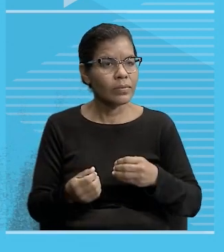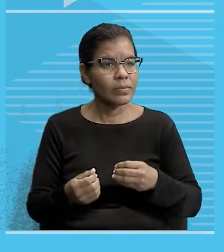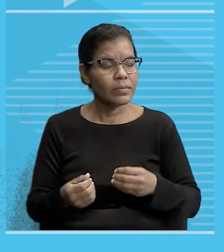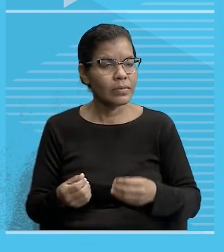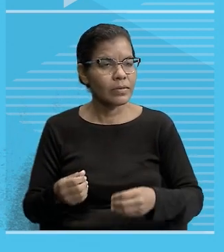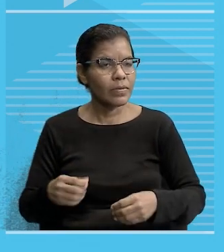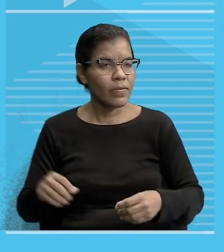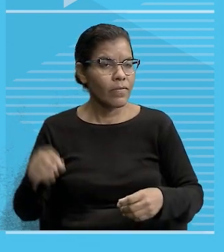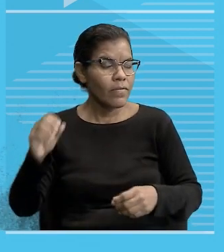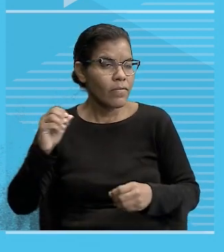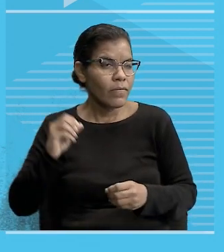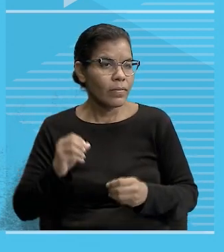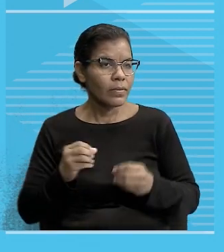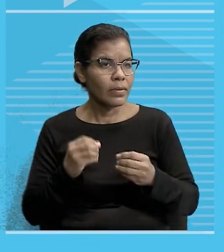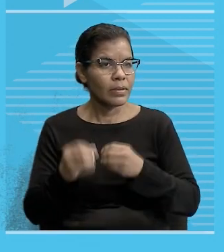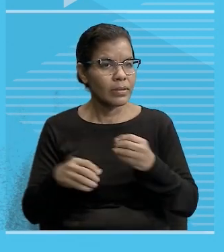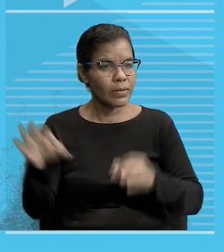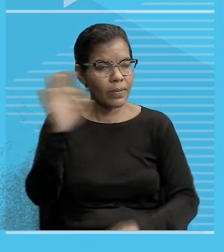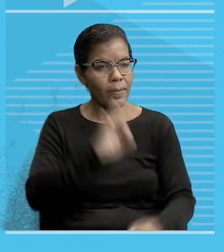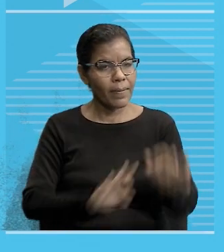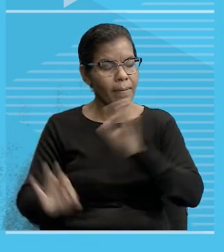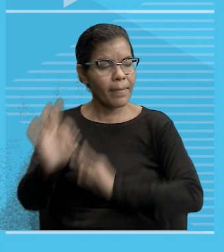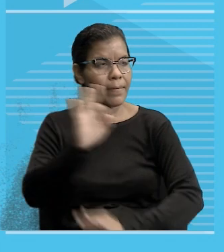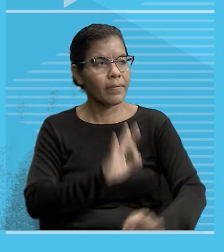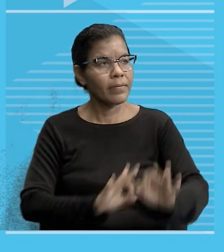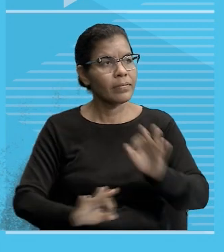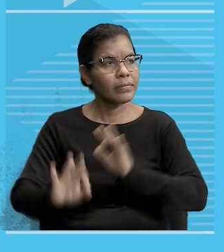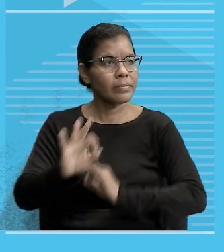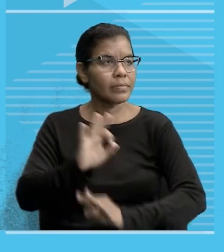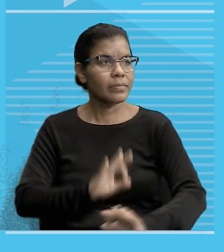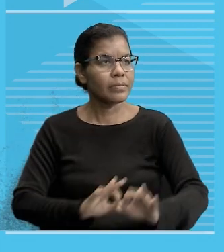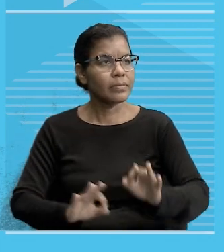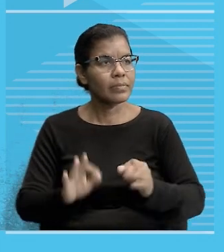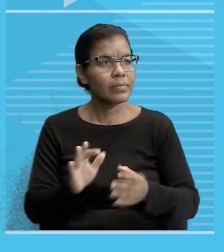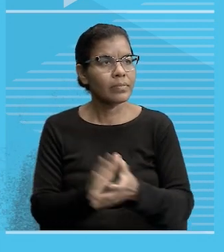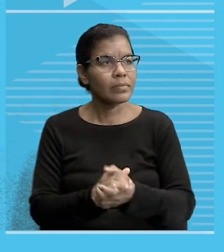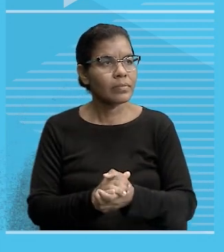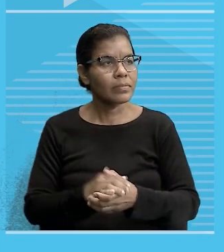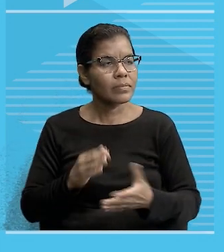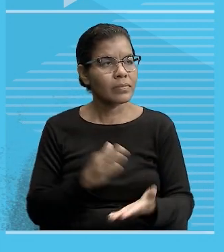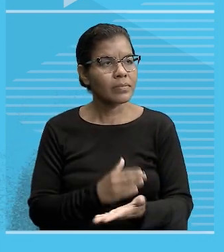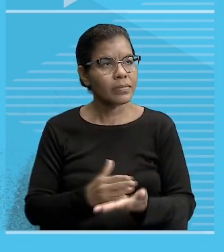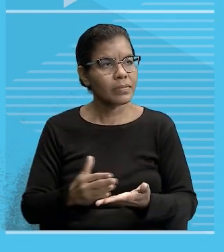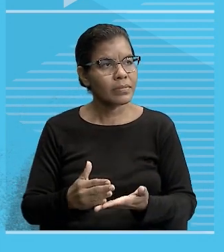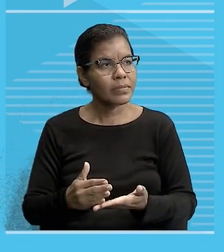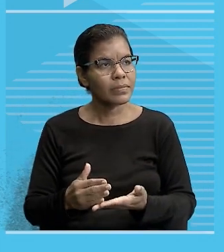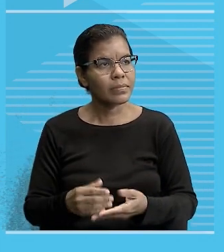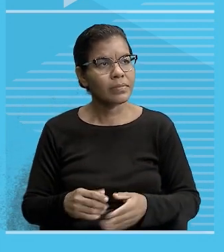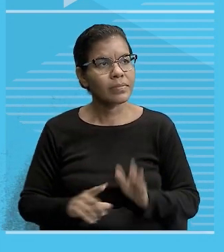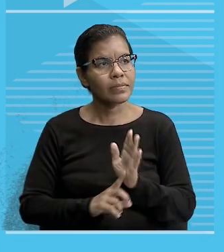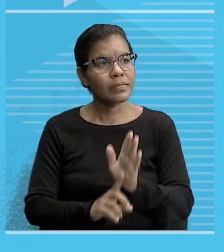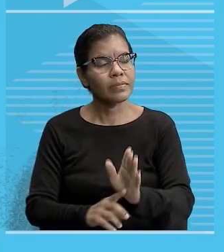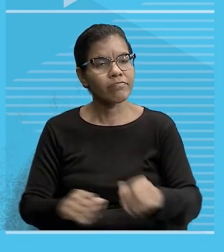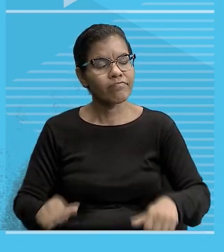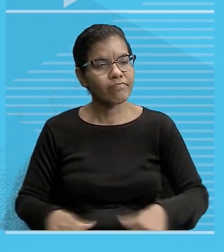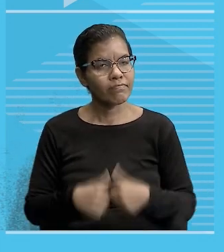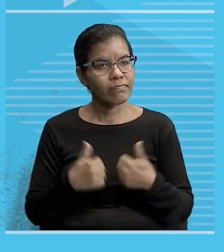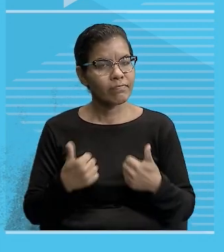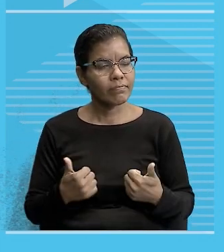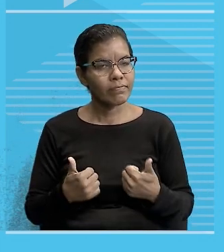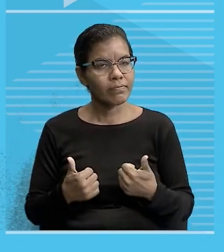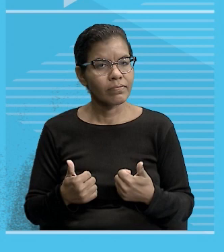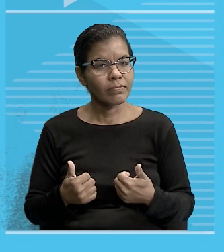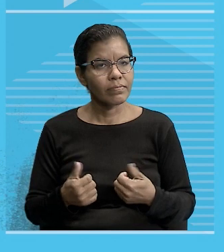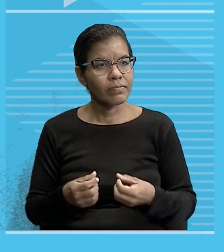fundamentais da organização da organização comecem apresentar melhorias